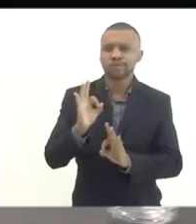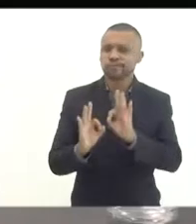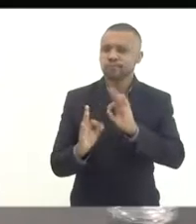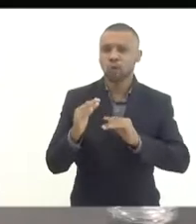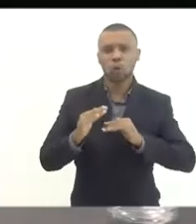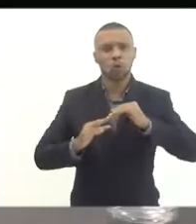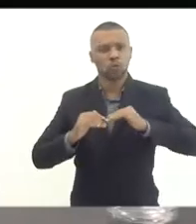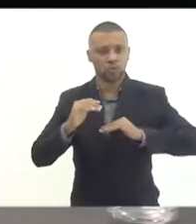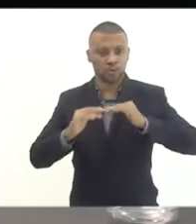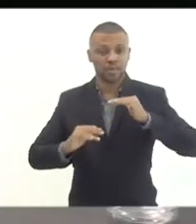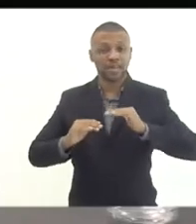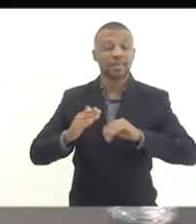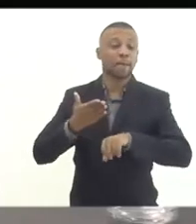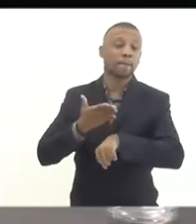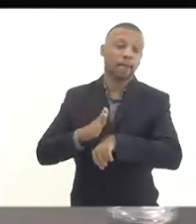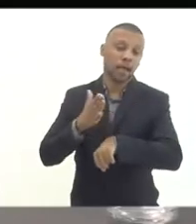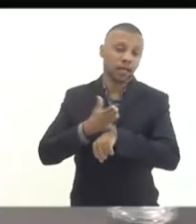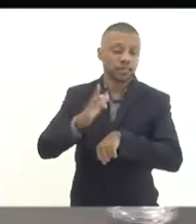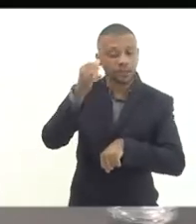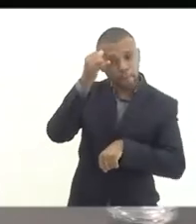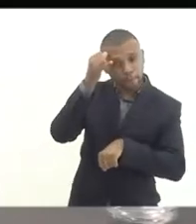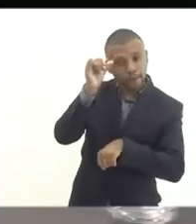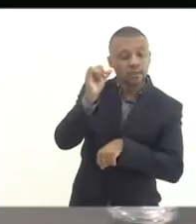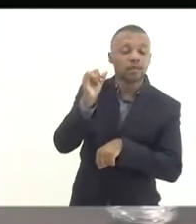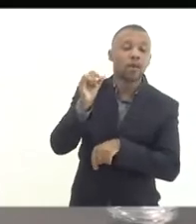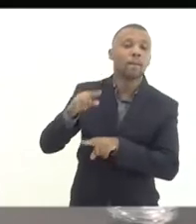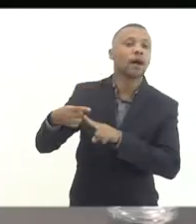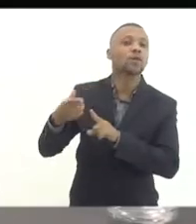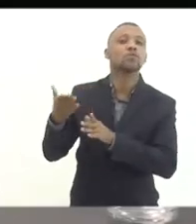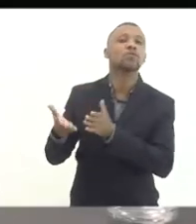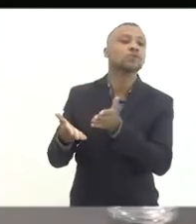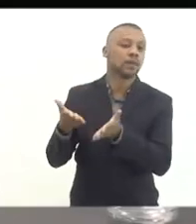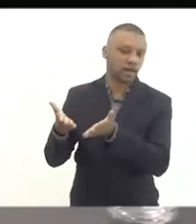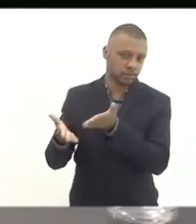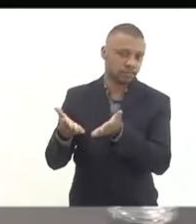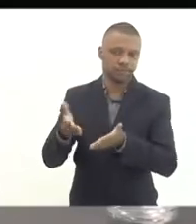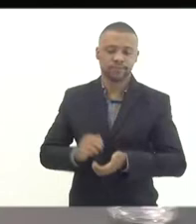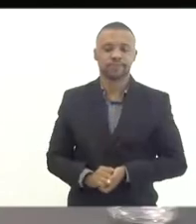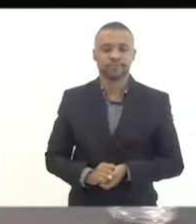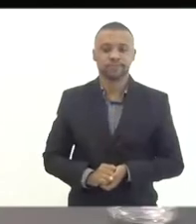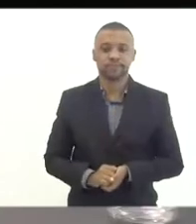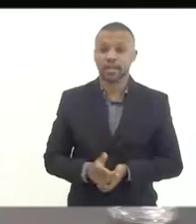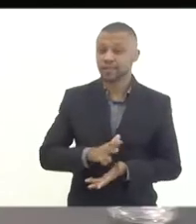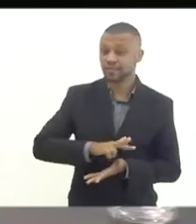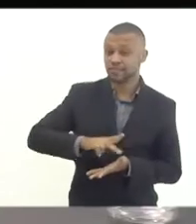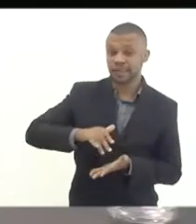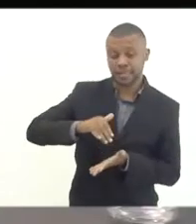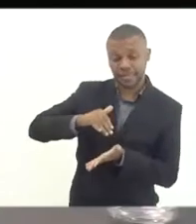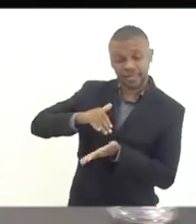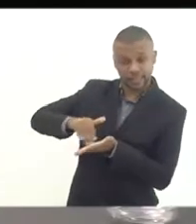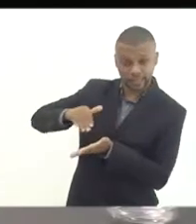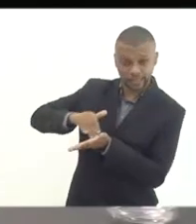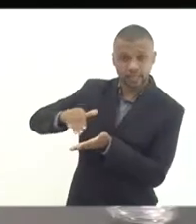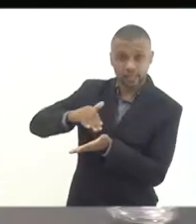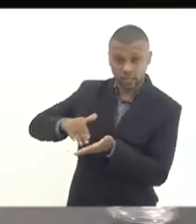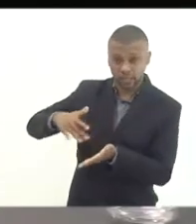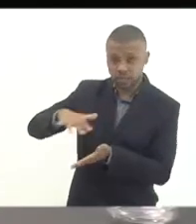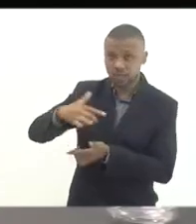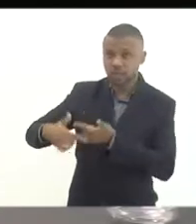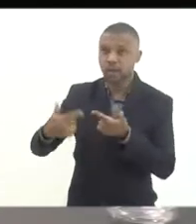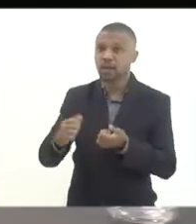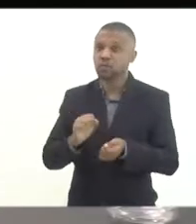essa prática de prevenção e cuidado e as secretarias que atuam hoje com a gente é saúde